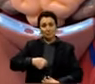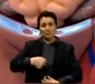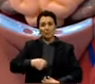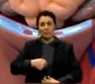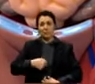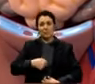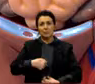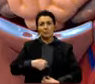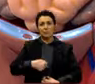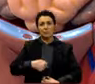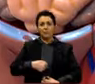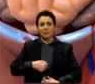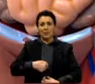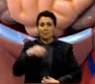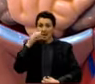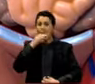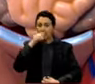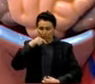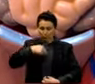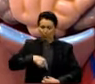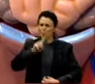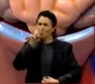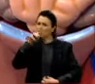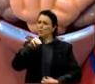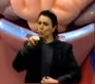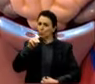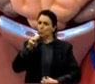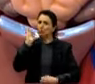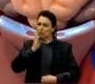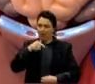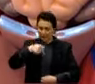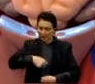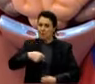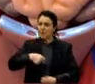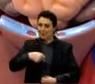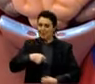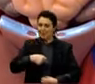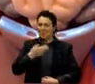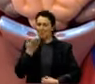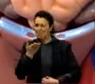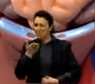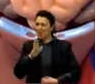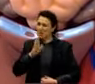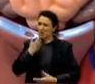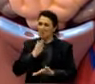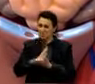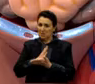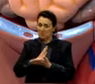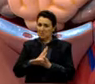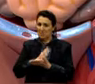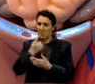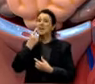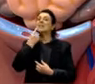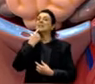pouco tempo, em questão de 1 minuto. Então, chega, em média, né? Chega aqui no